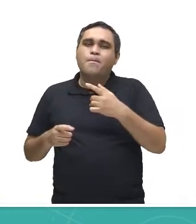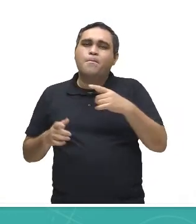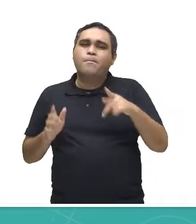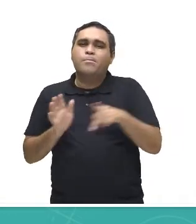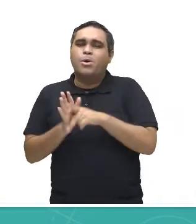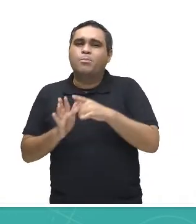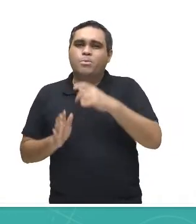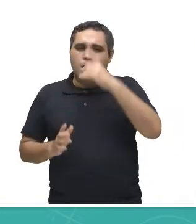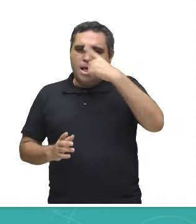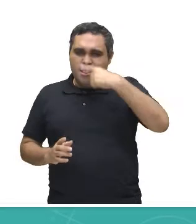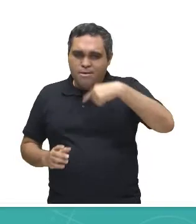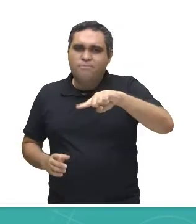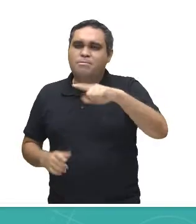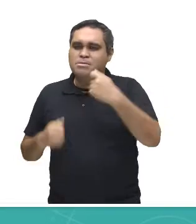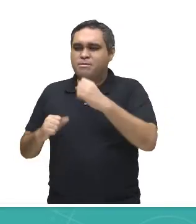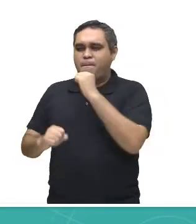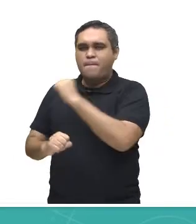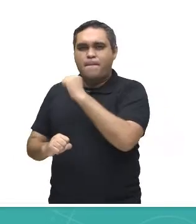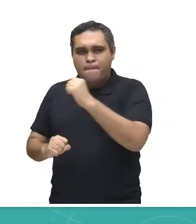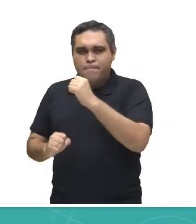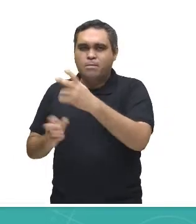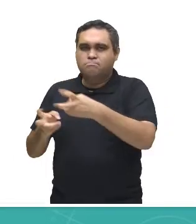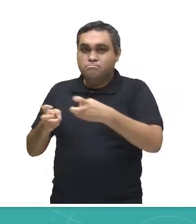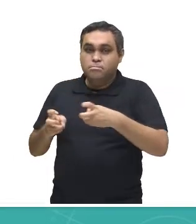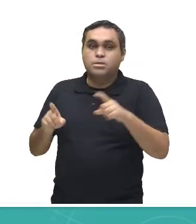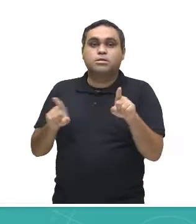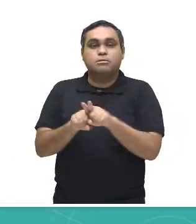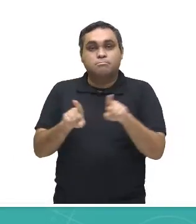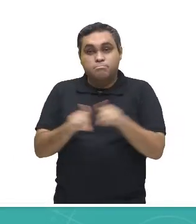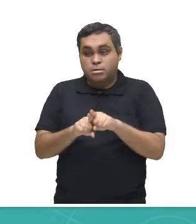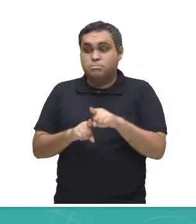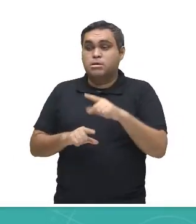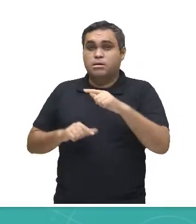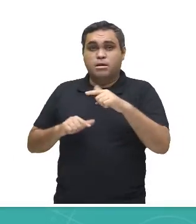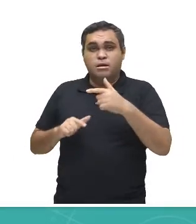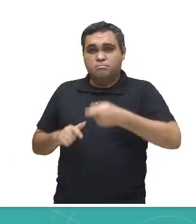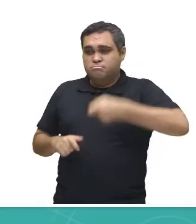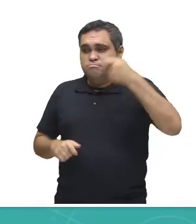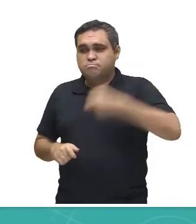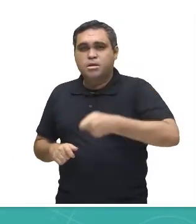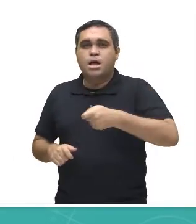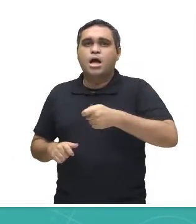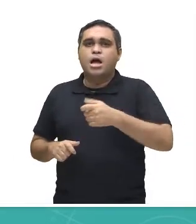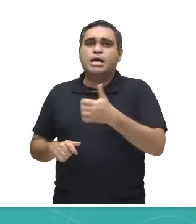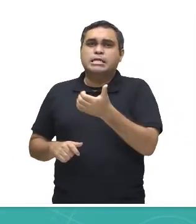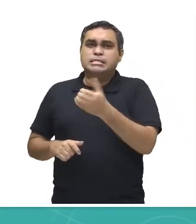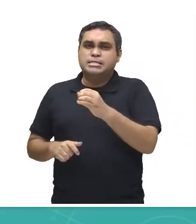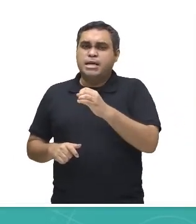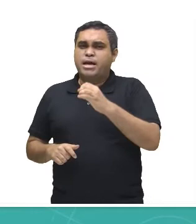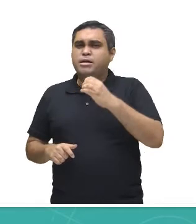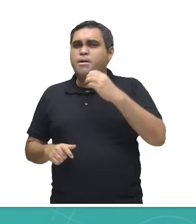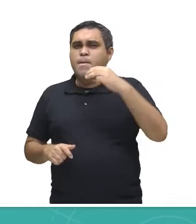e envolveu a morte de 10 milhões de africanos. Para vocês terem uma ideia, olhem aqui para mim,